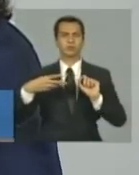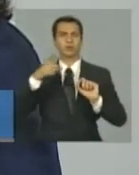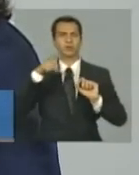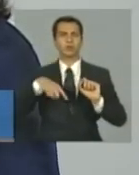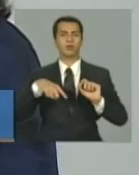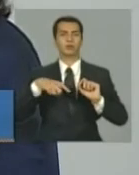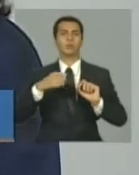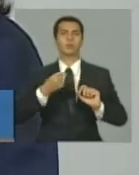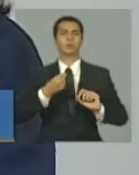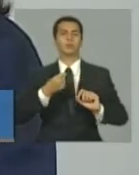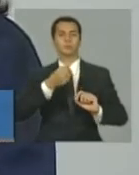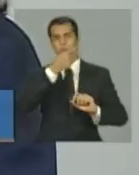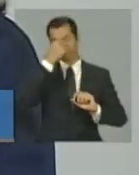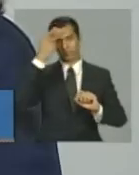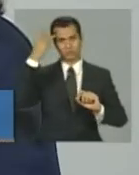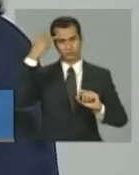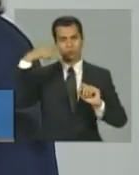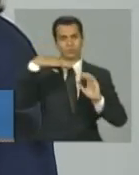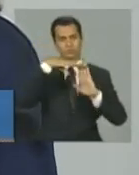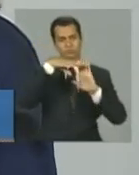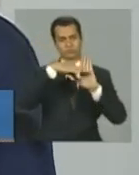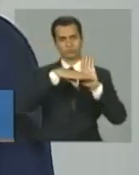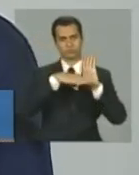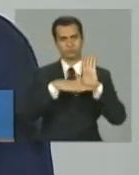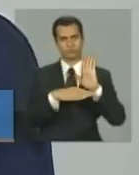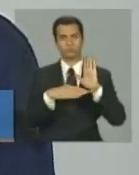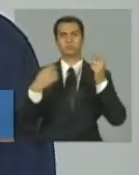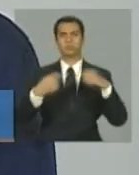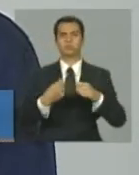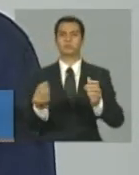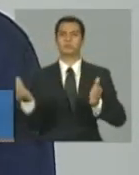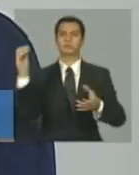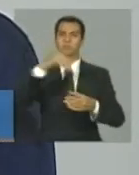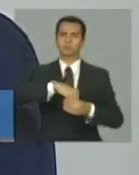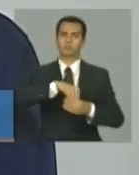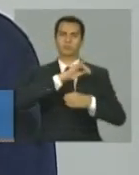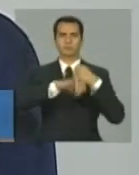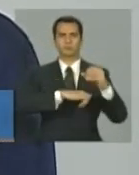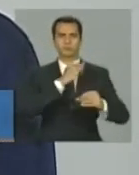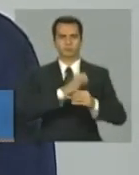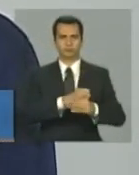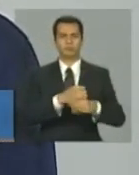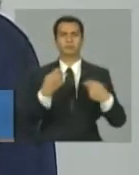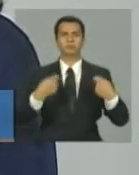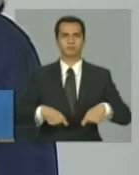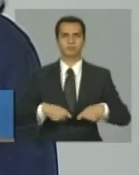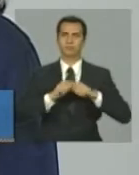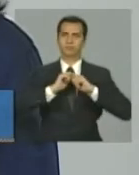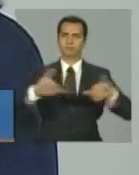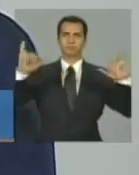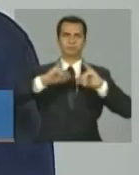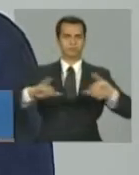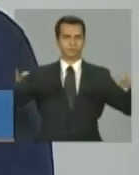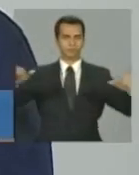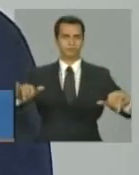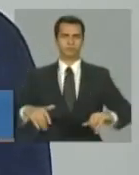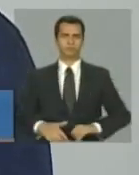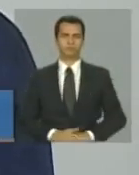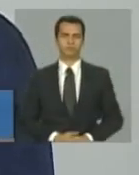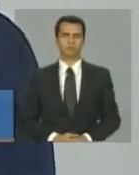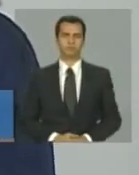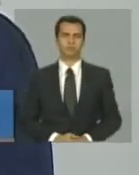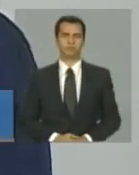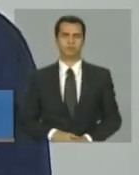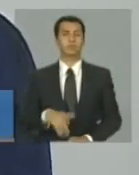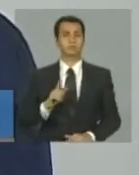lista de beneficiários a disponibilização dessa informação publicamente a prefeitura isso